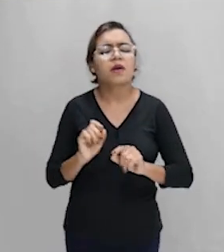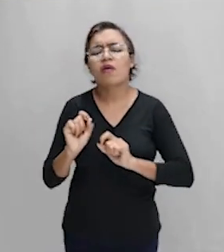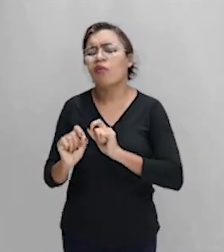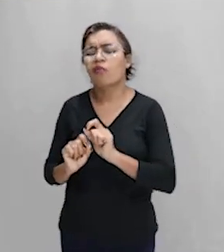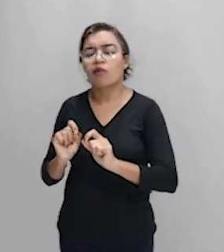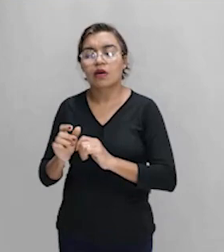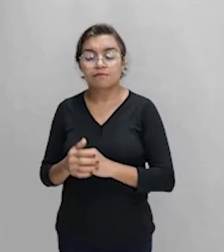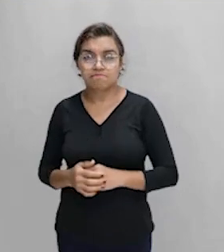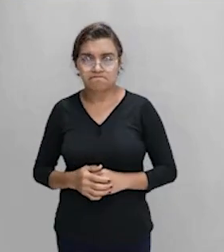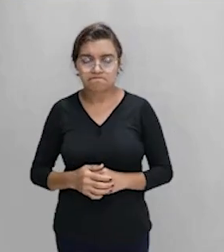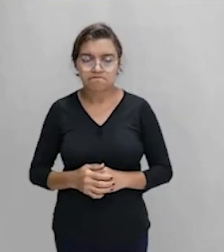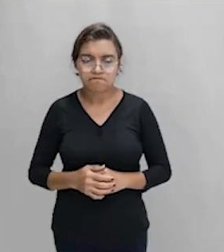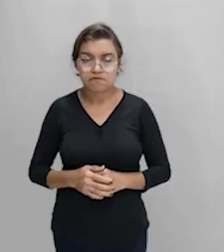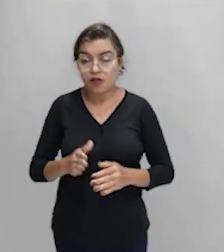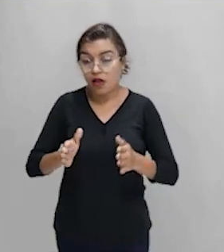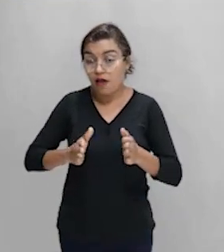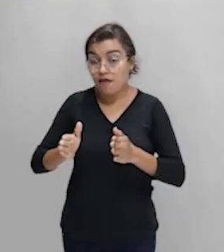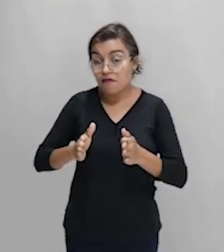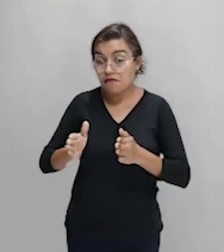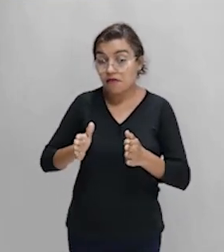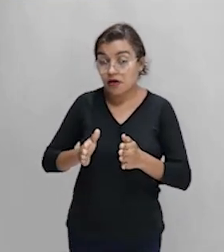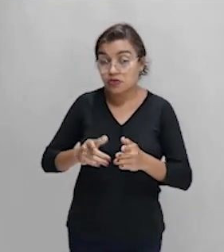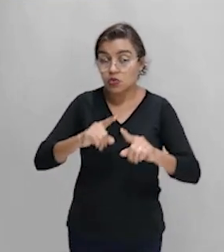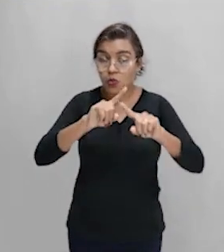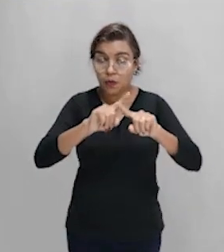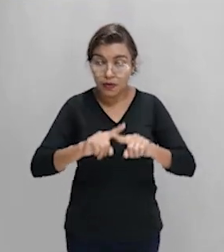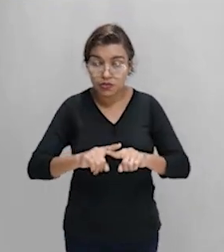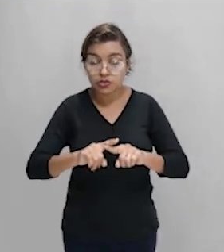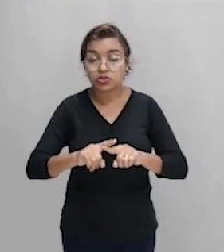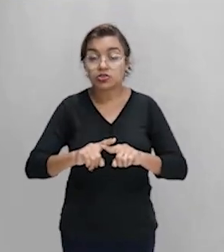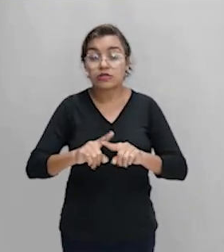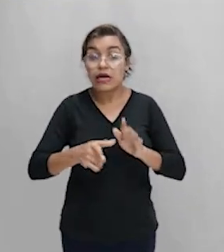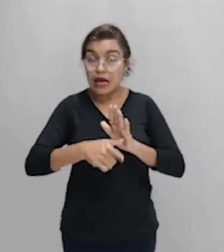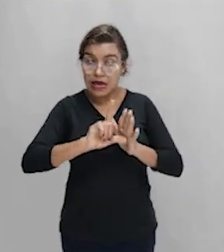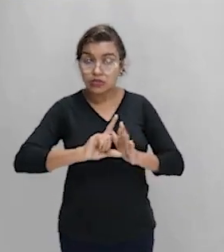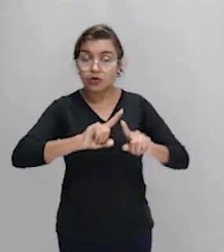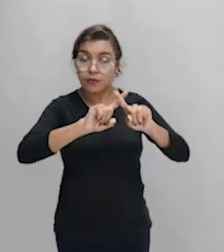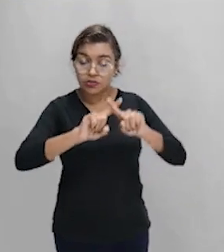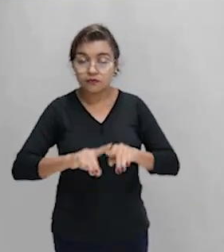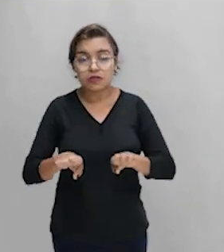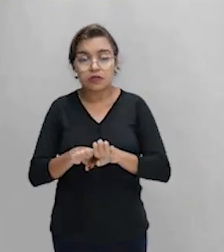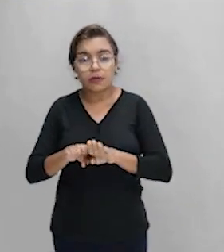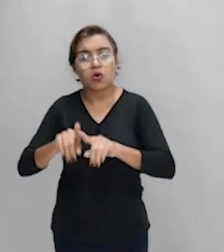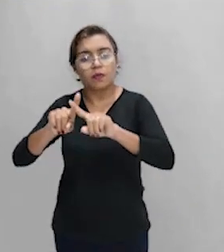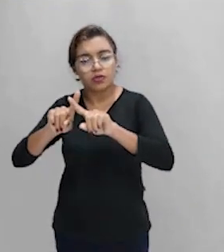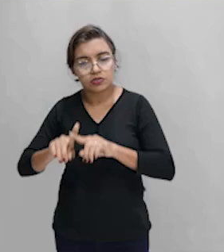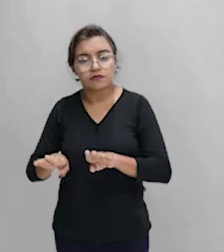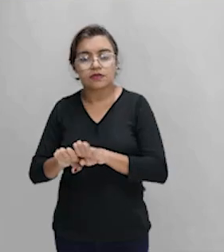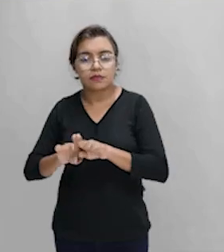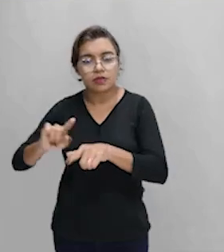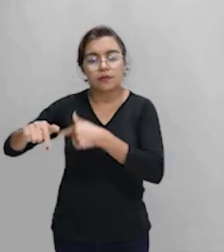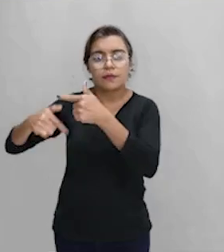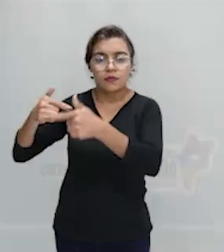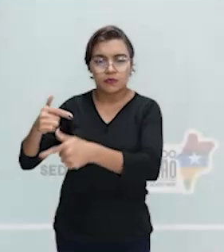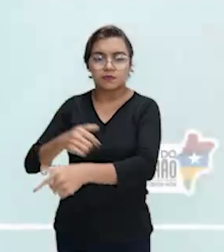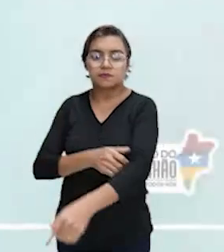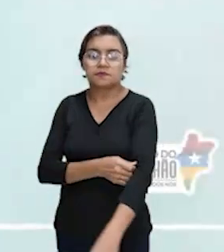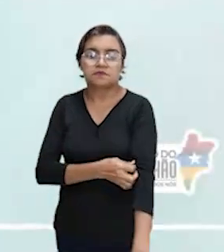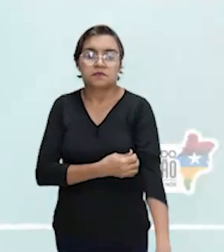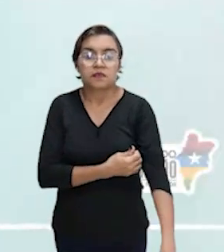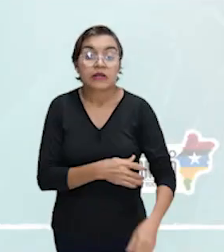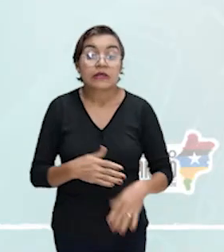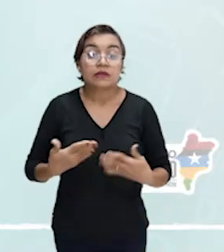sempre vai existir, a fase pré-competitiva, competitiva e de recuperação durante todos os ciclos.